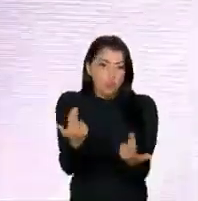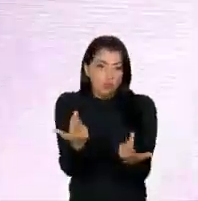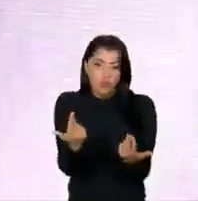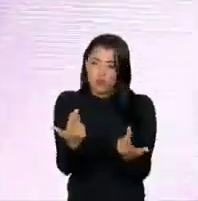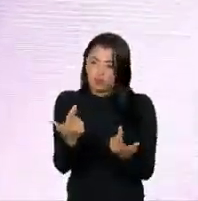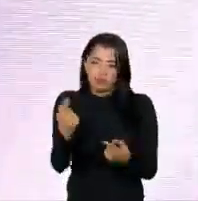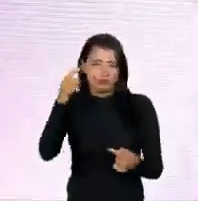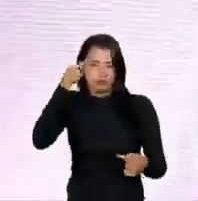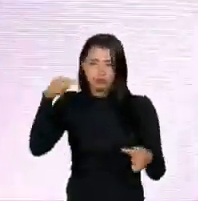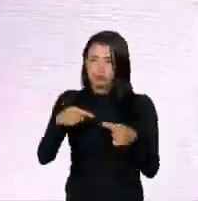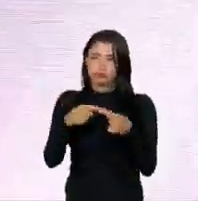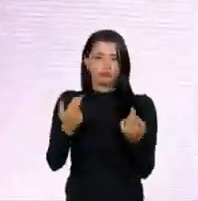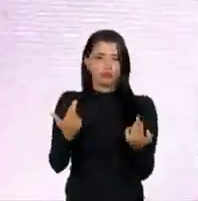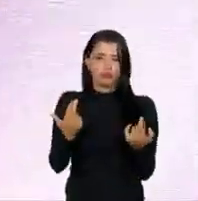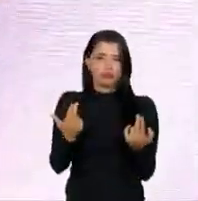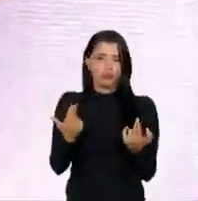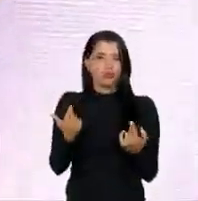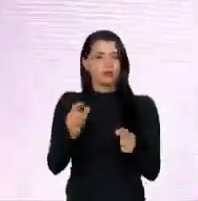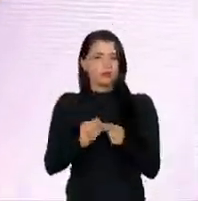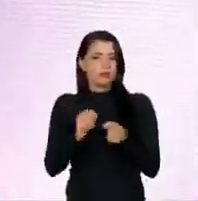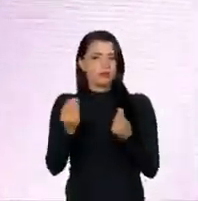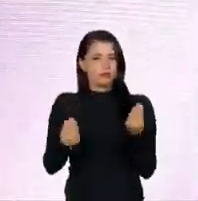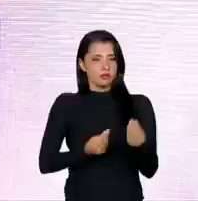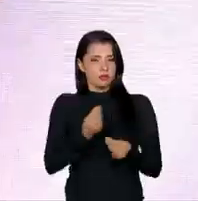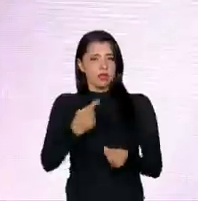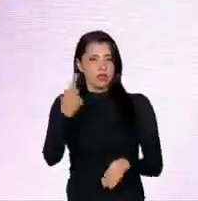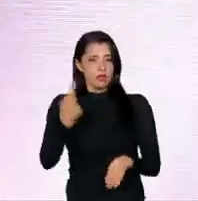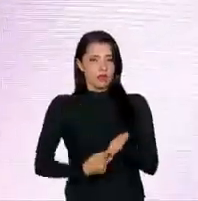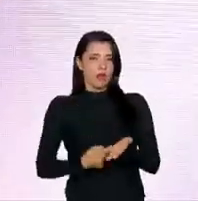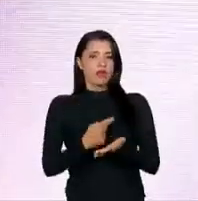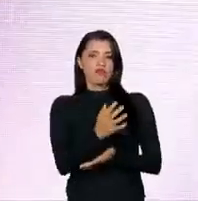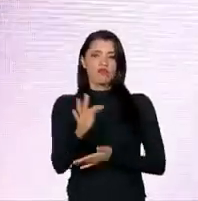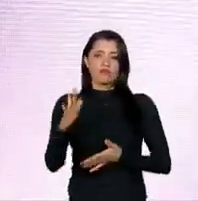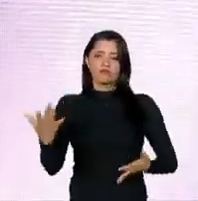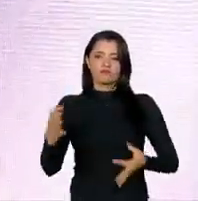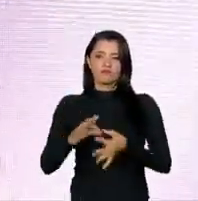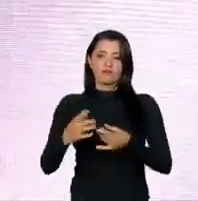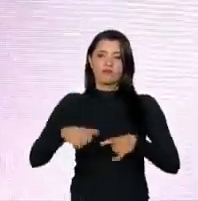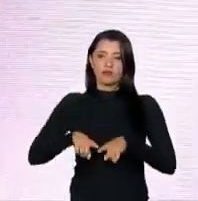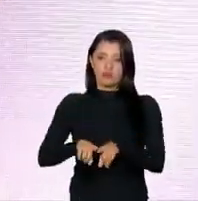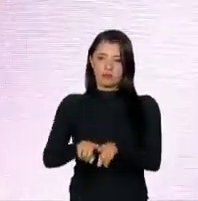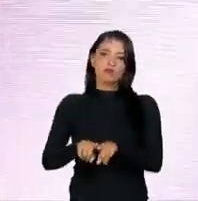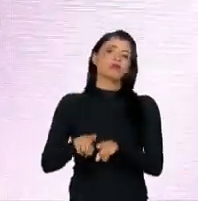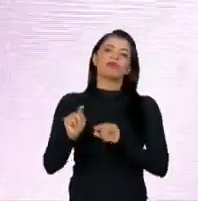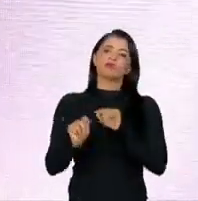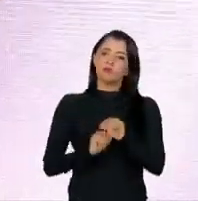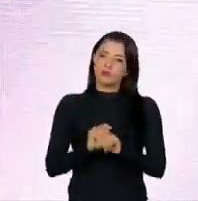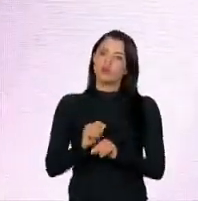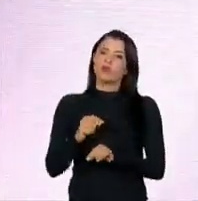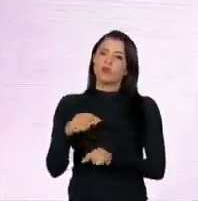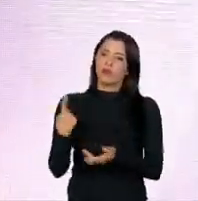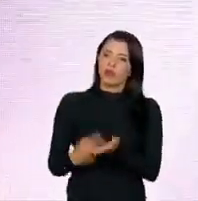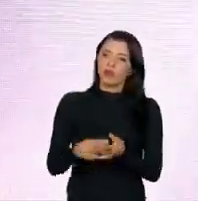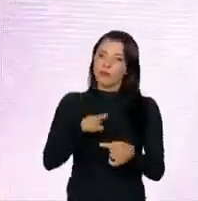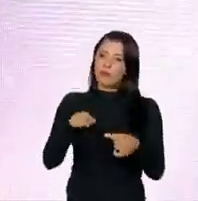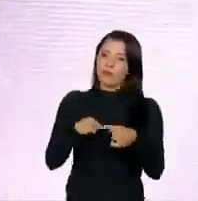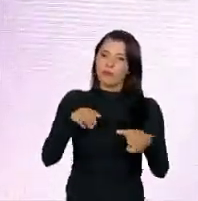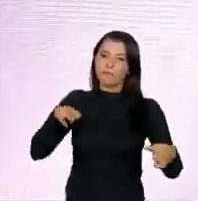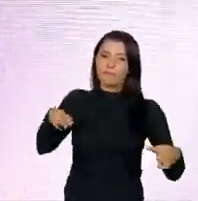lógica, né, de fazer o pacto federativo, a parceria federativa, de cumprir